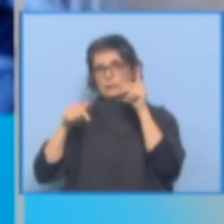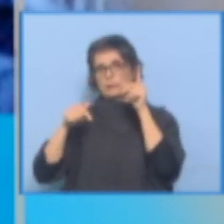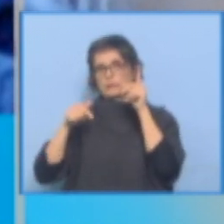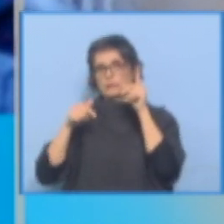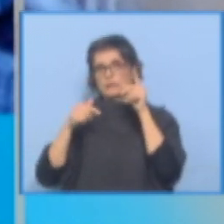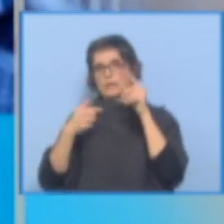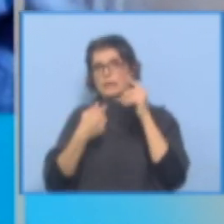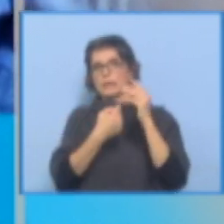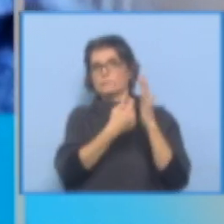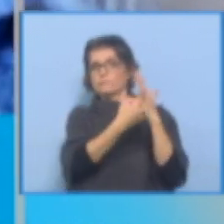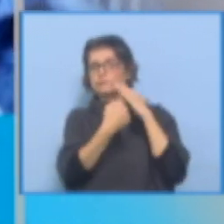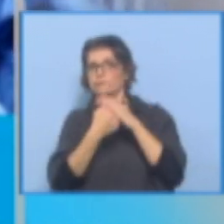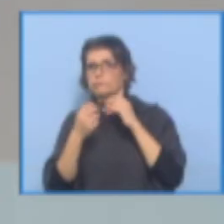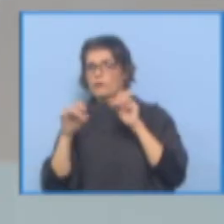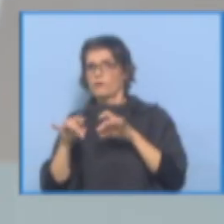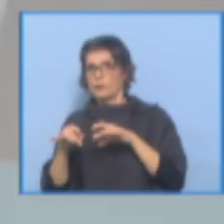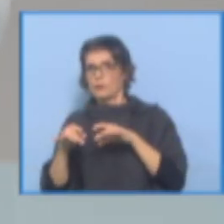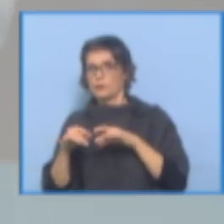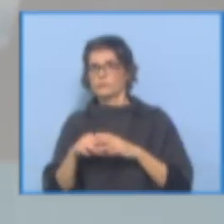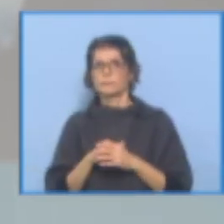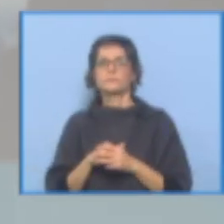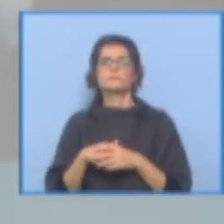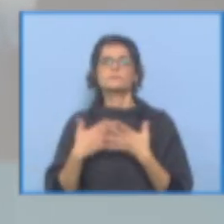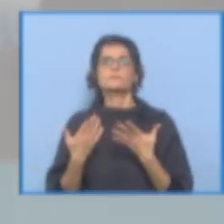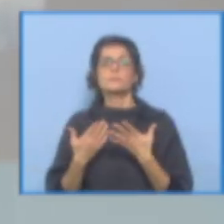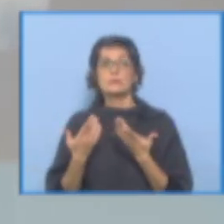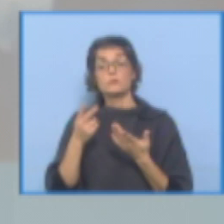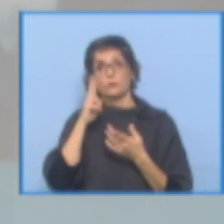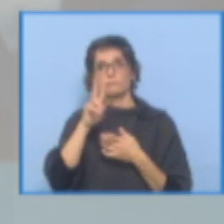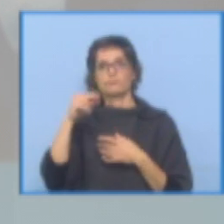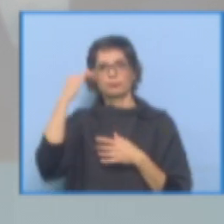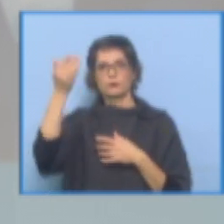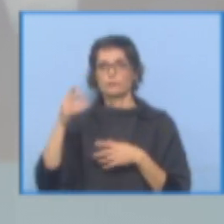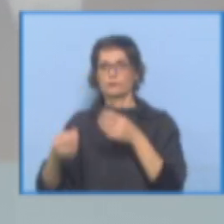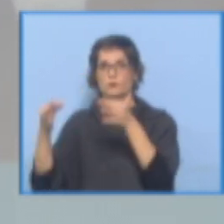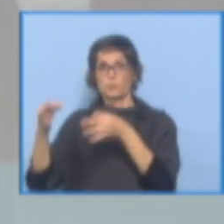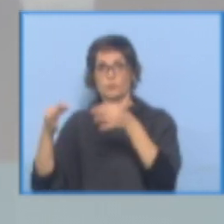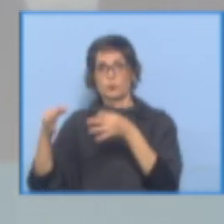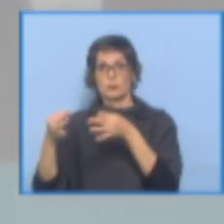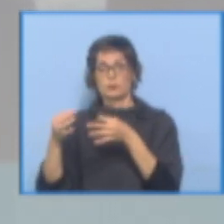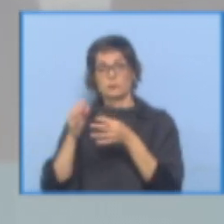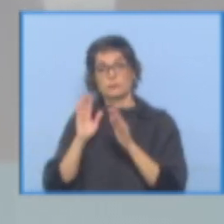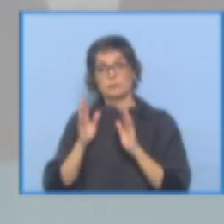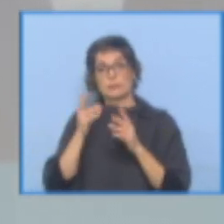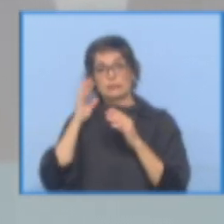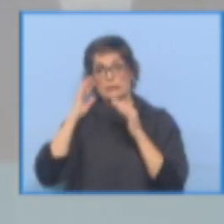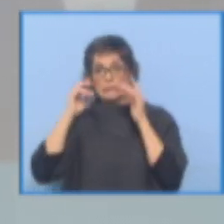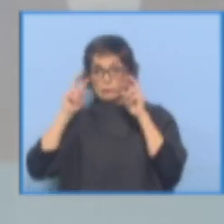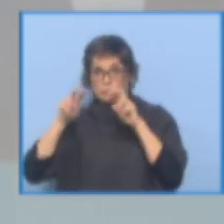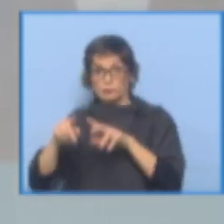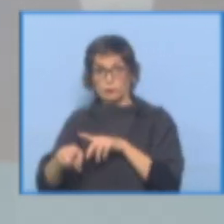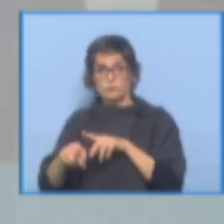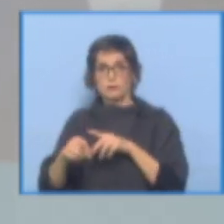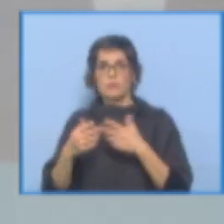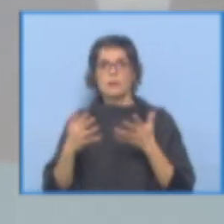social. Perspectivas para a Justiça a precisar, de facto, de concretização e para evitar, talvez, aquilo que o Presidente da República alertava também,